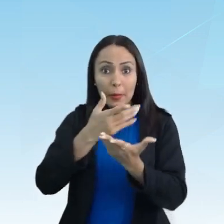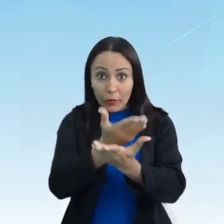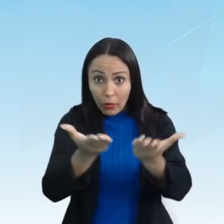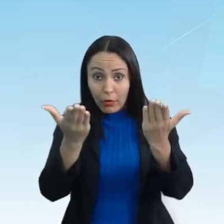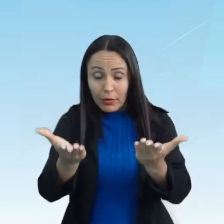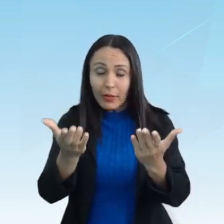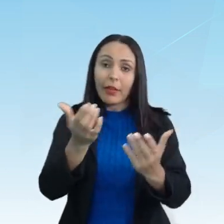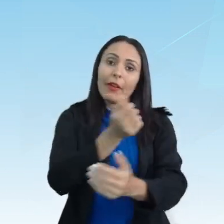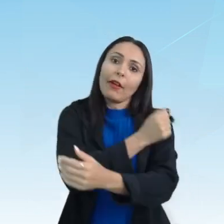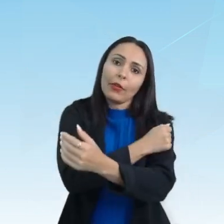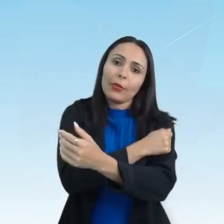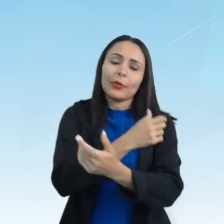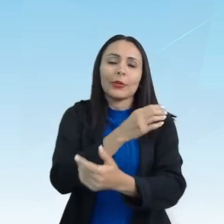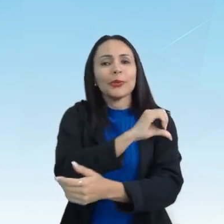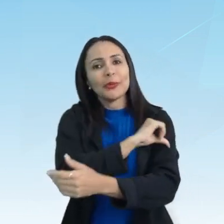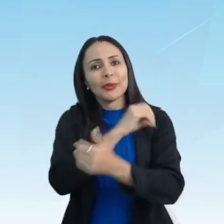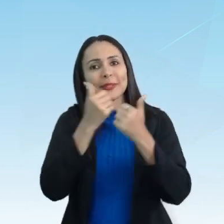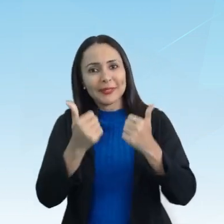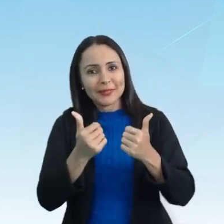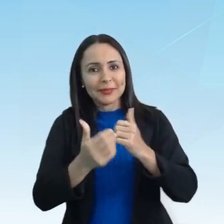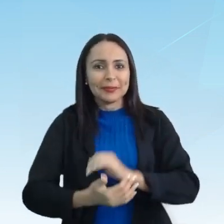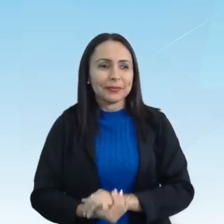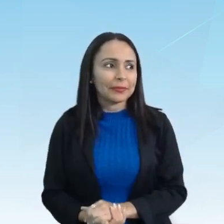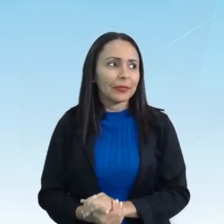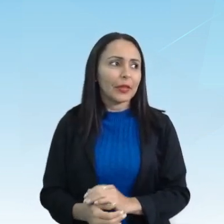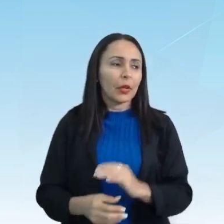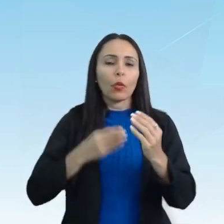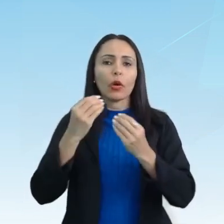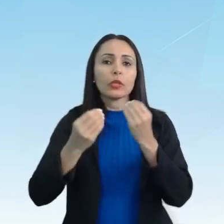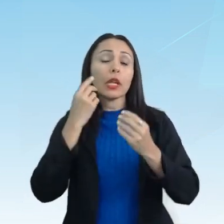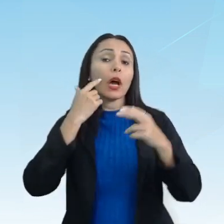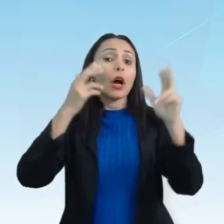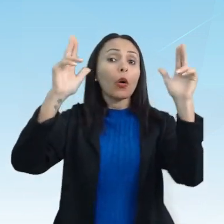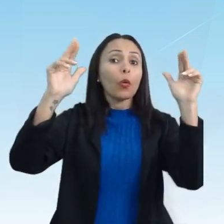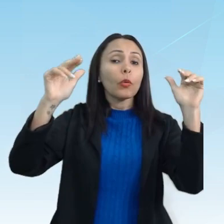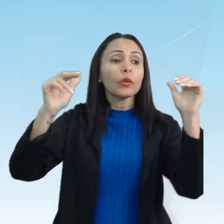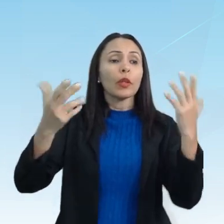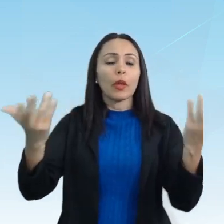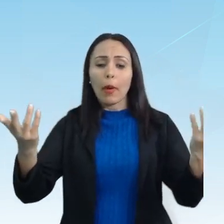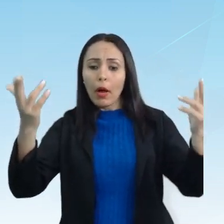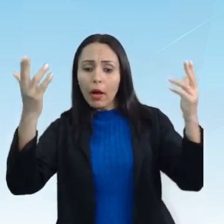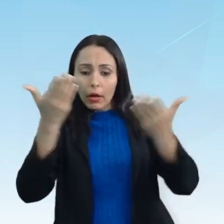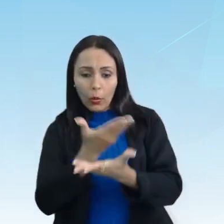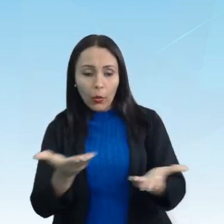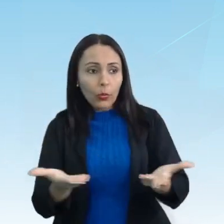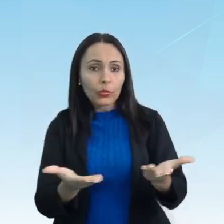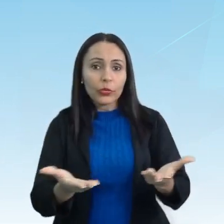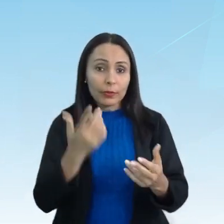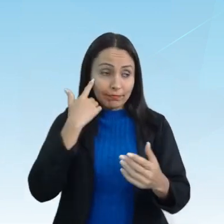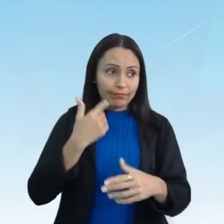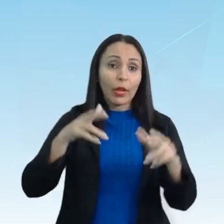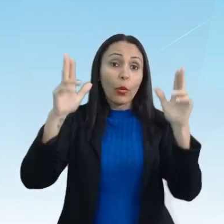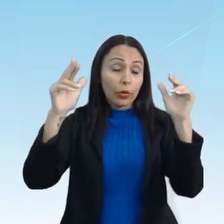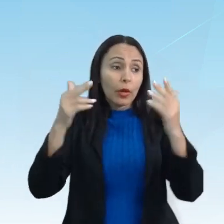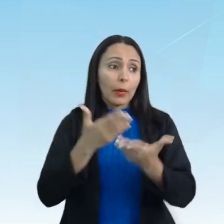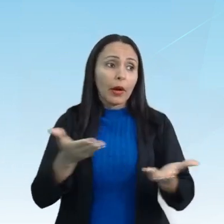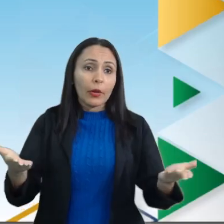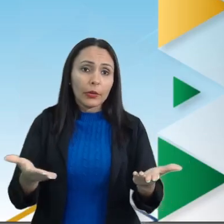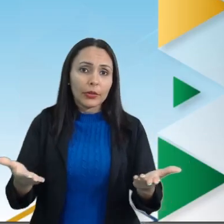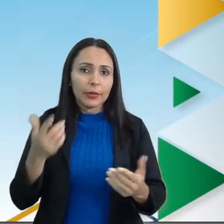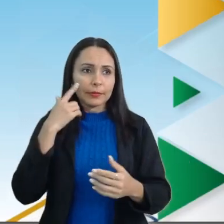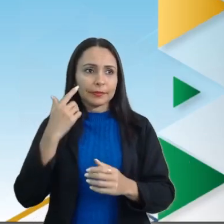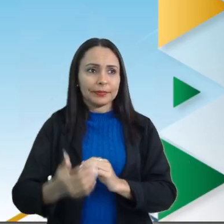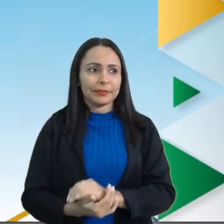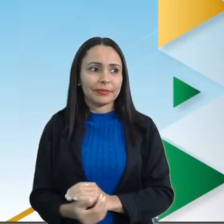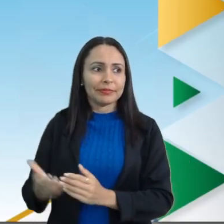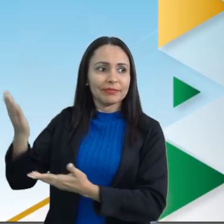vocês, estudantes do nono ano. Mas qual será o tema da aula de hoje? O tema da aula de hoje é,